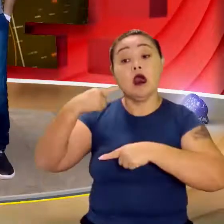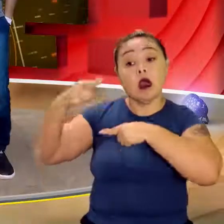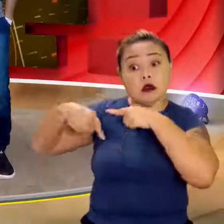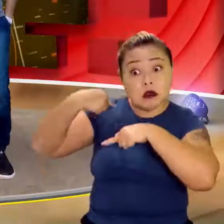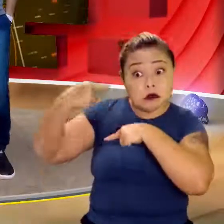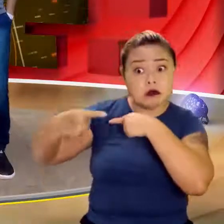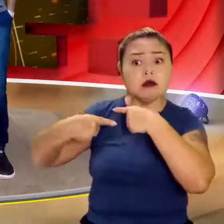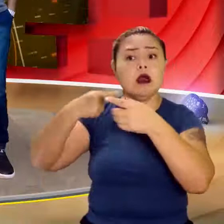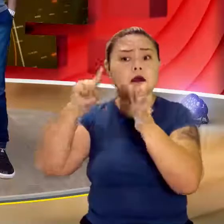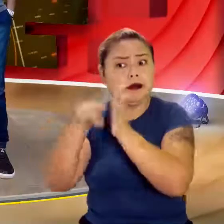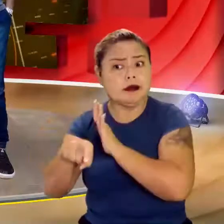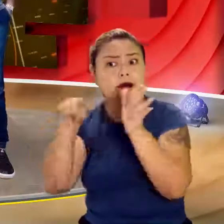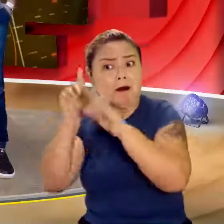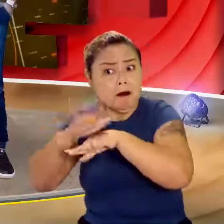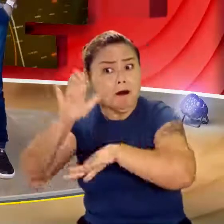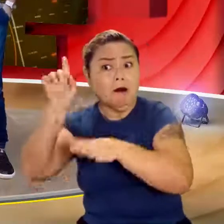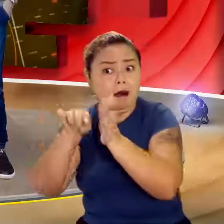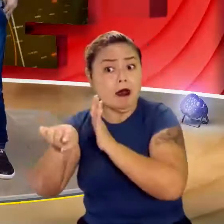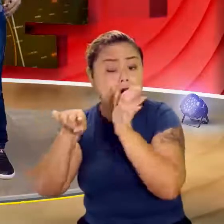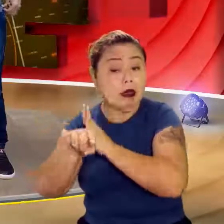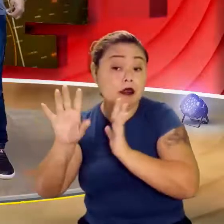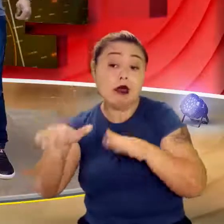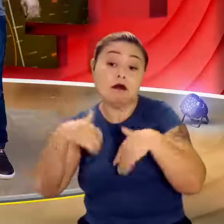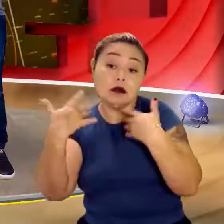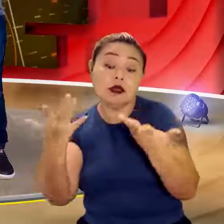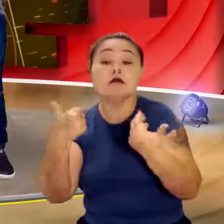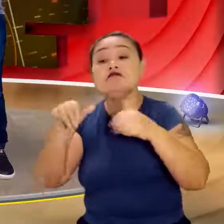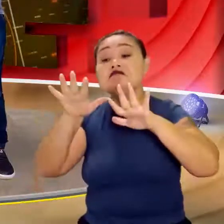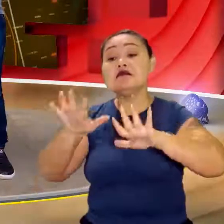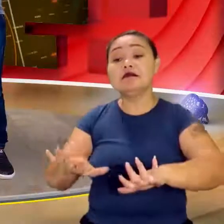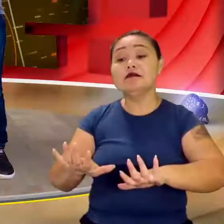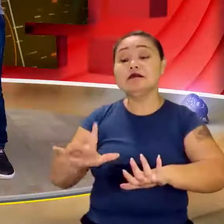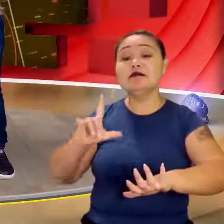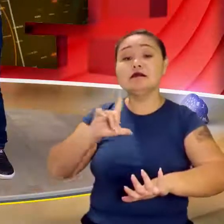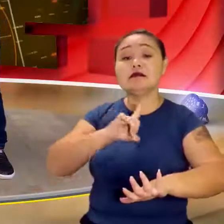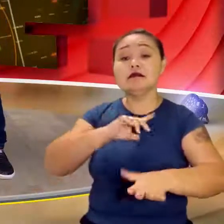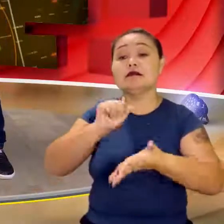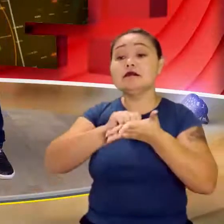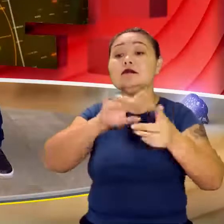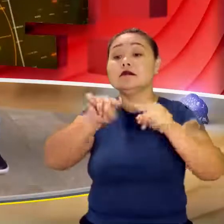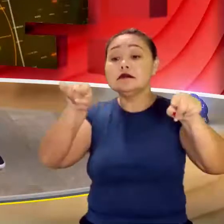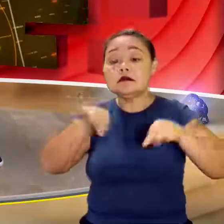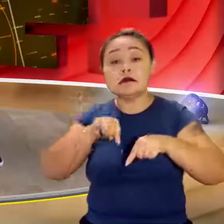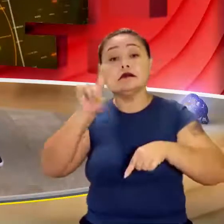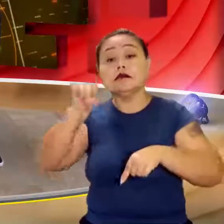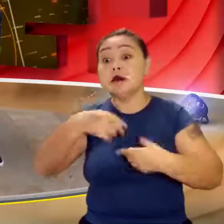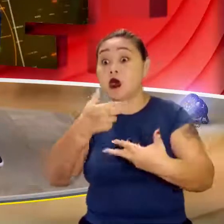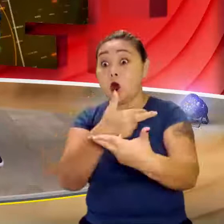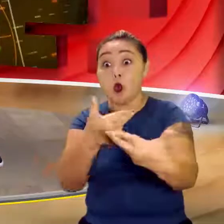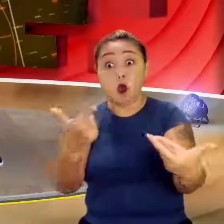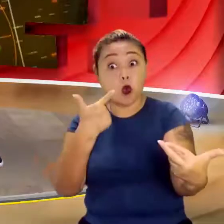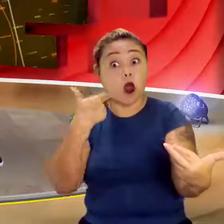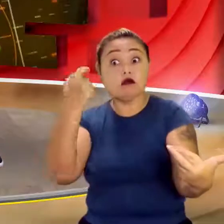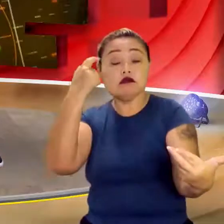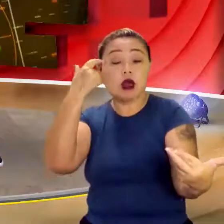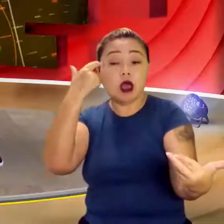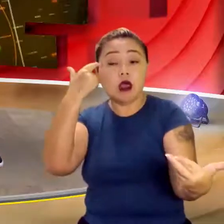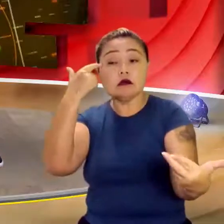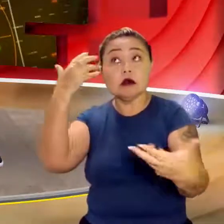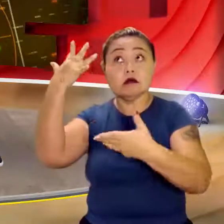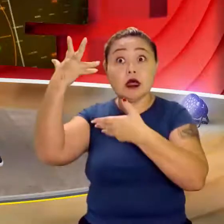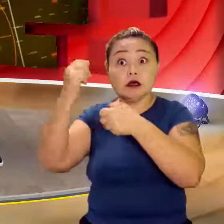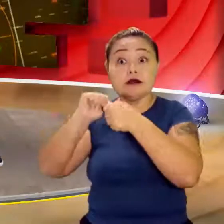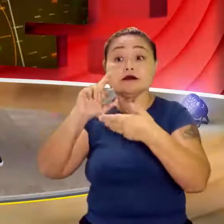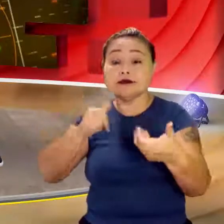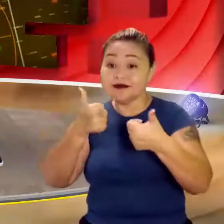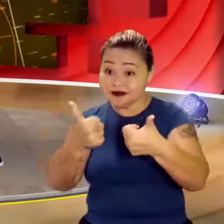mais perguntas para vocês, né? Então, é claro, né? Ficamos por aqui, mas temos as atividades de sala, que é muita coisa ainda para pensar,